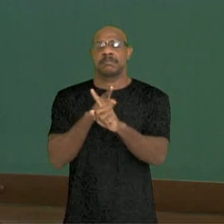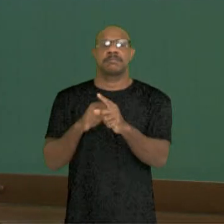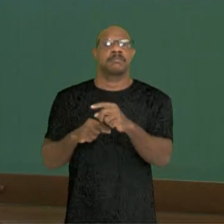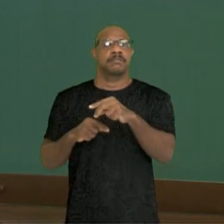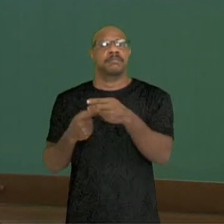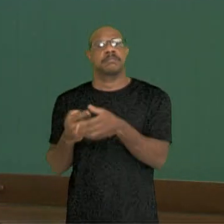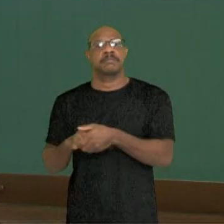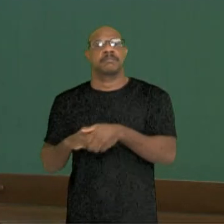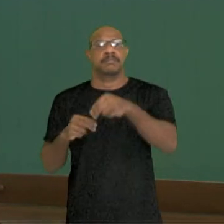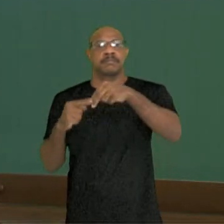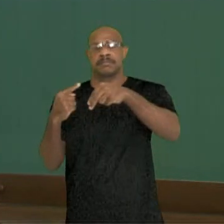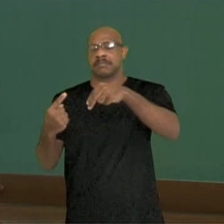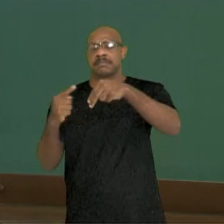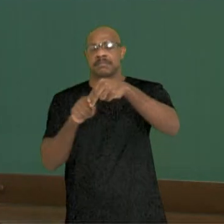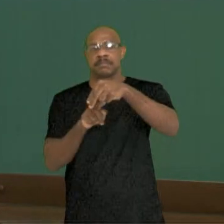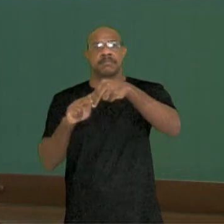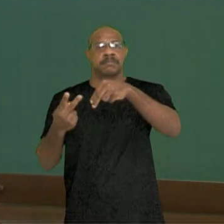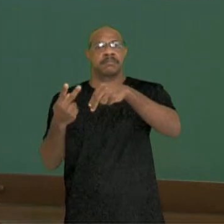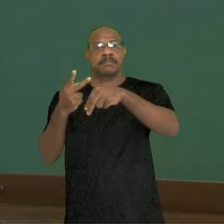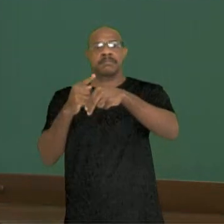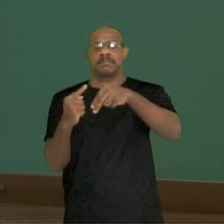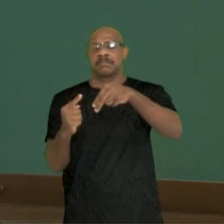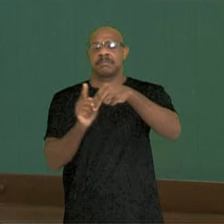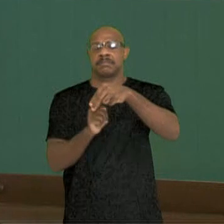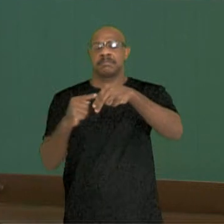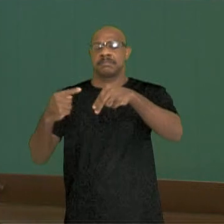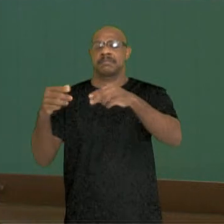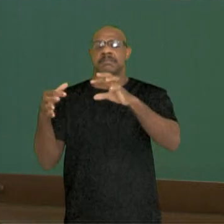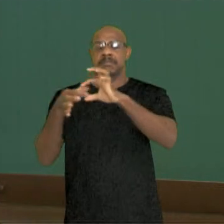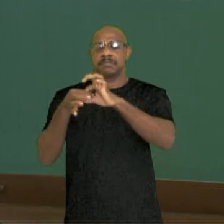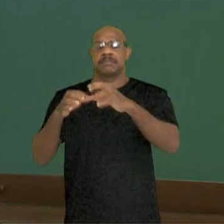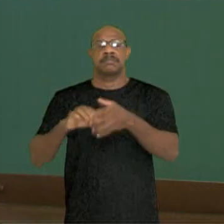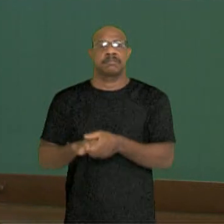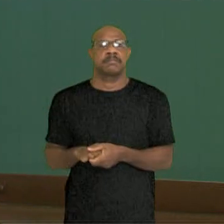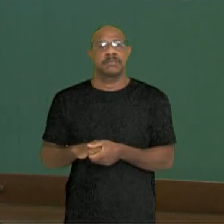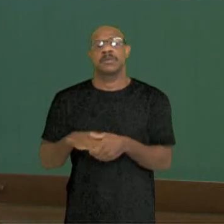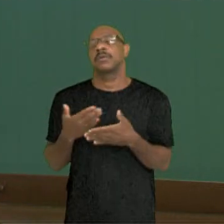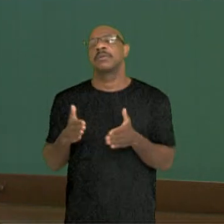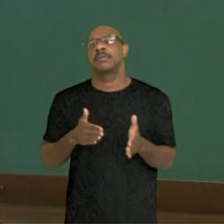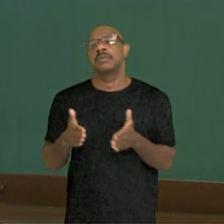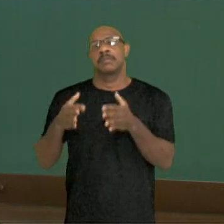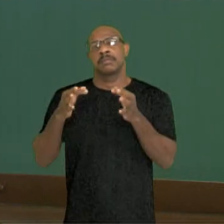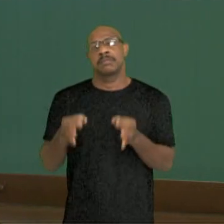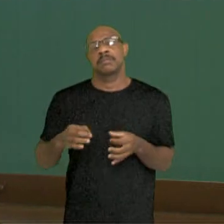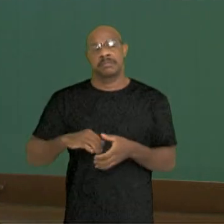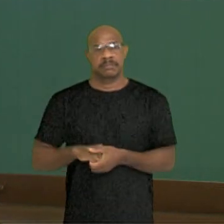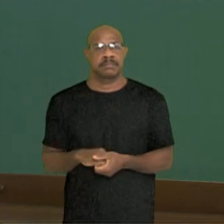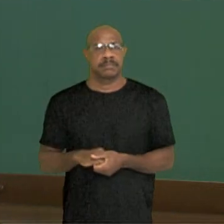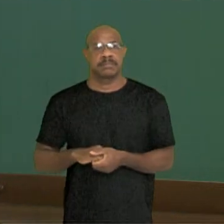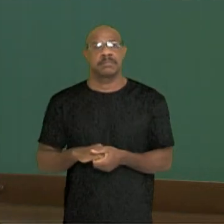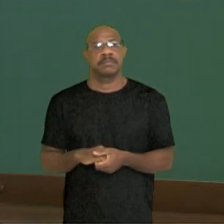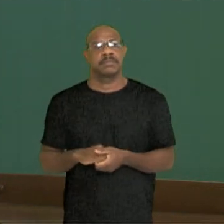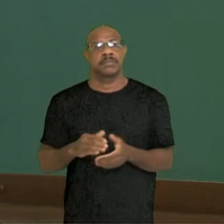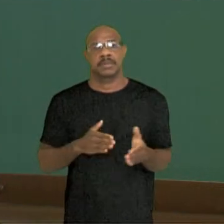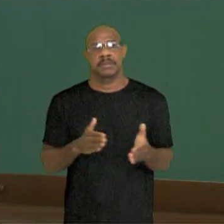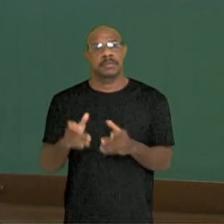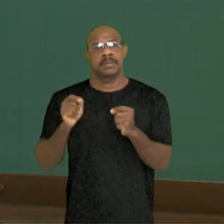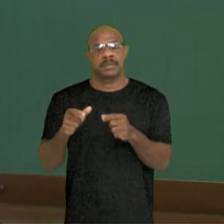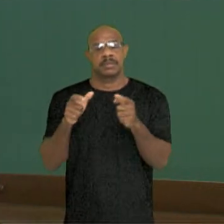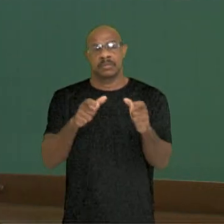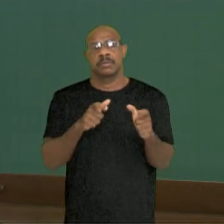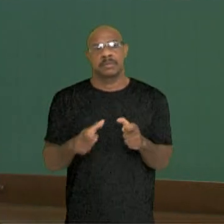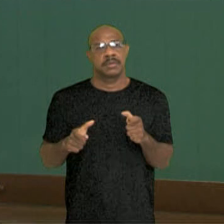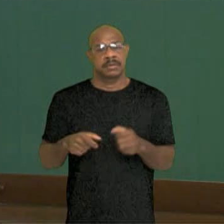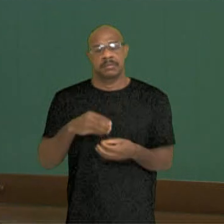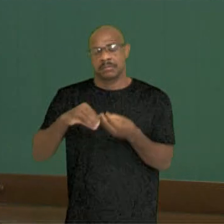essas ligações químicas. Então, qual é o caminho? O caminho é você localizar esses